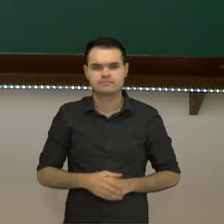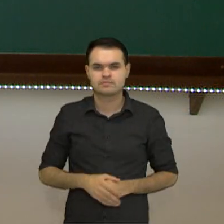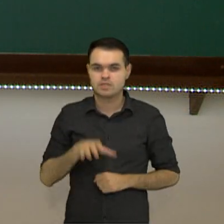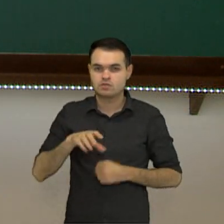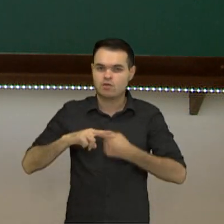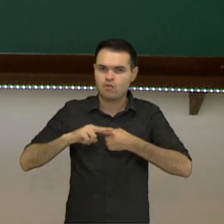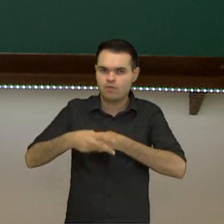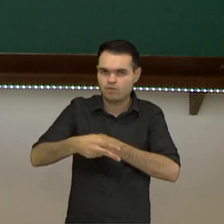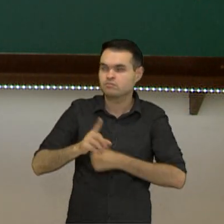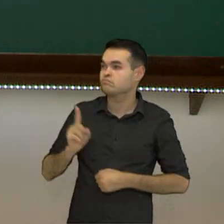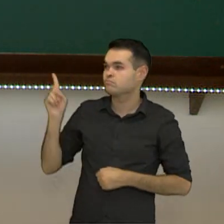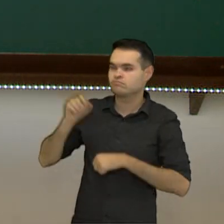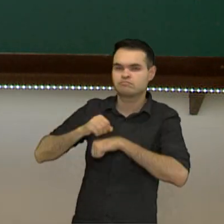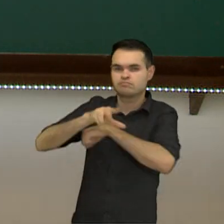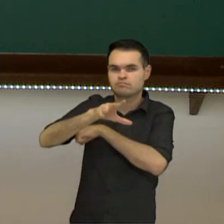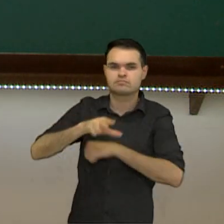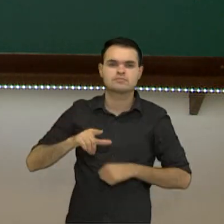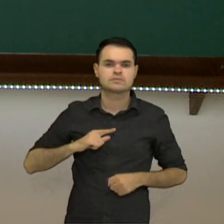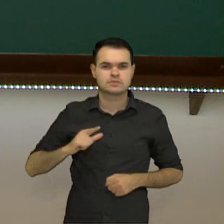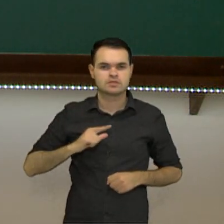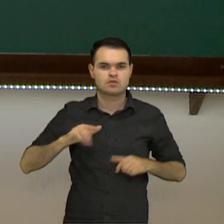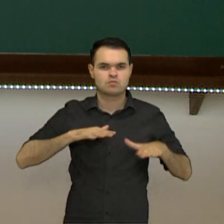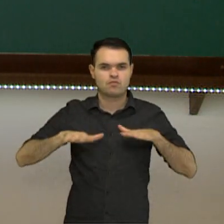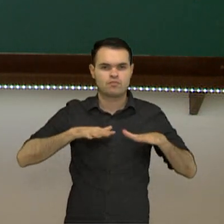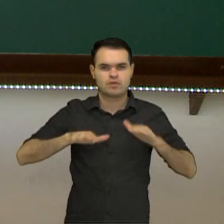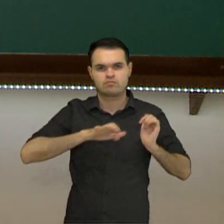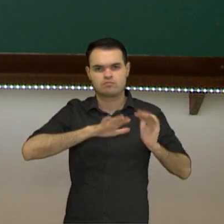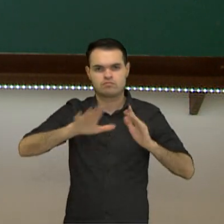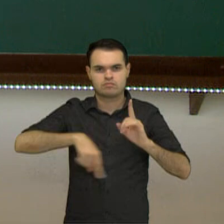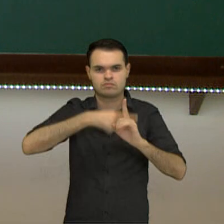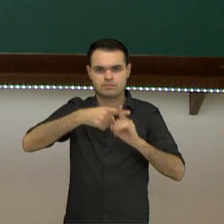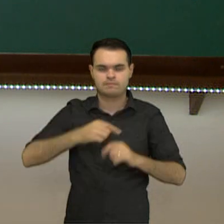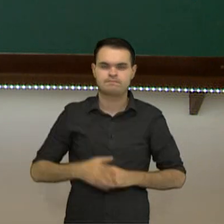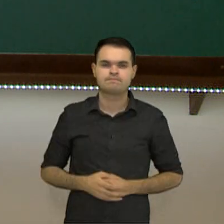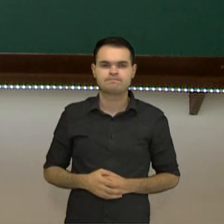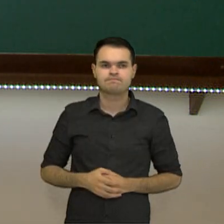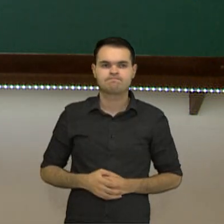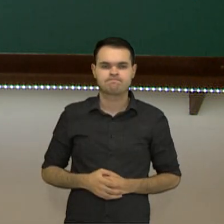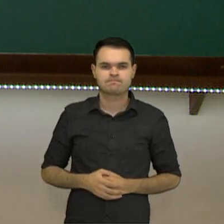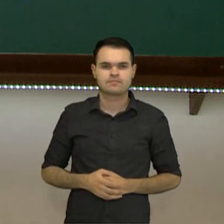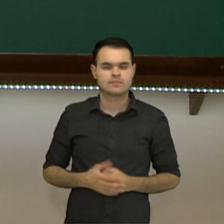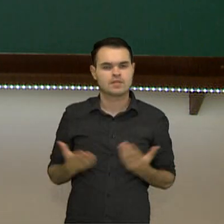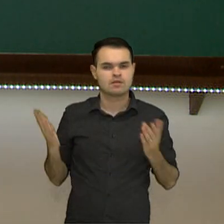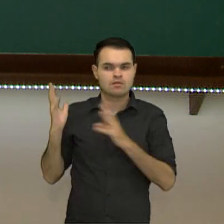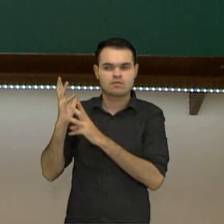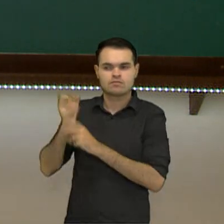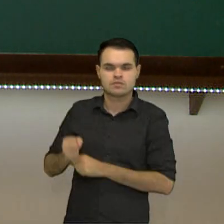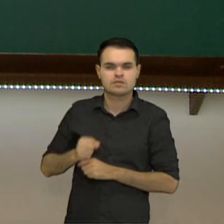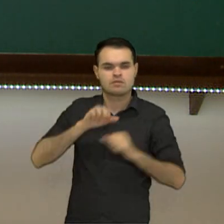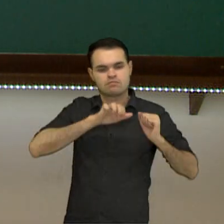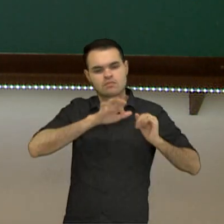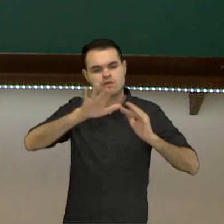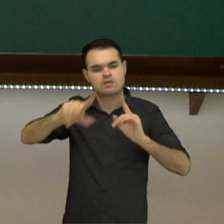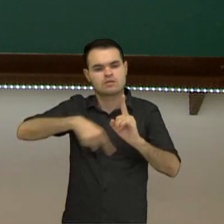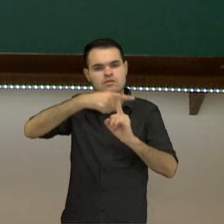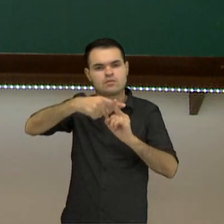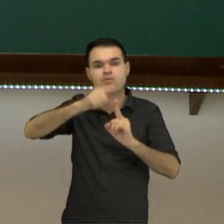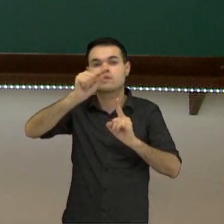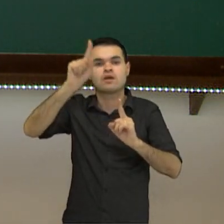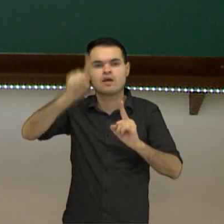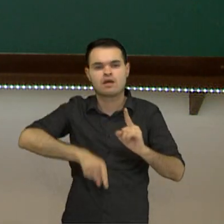as consequências que a gente tem do movimento cruzadista. Galera, olha ali, né? As cruzadas, portanto,